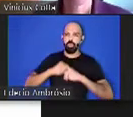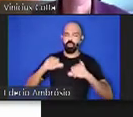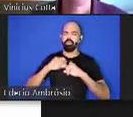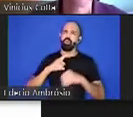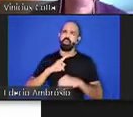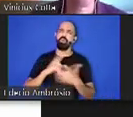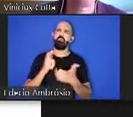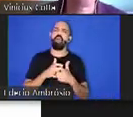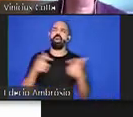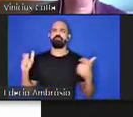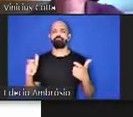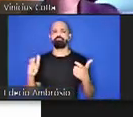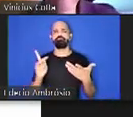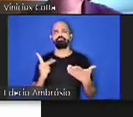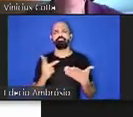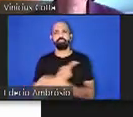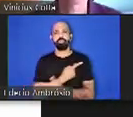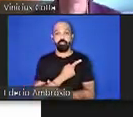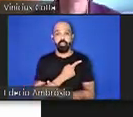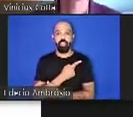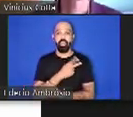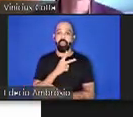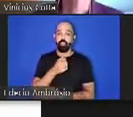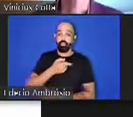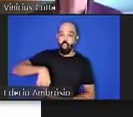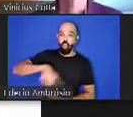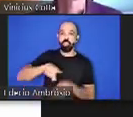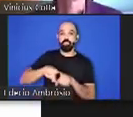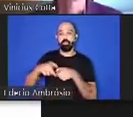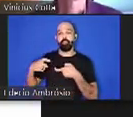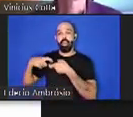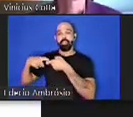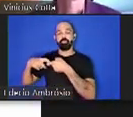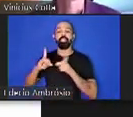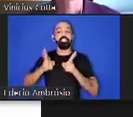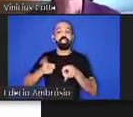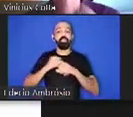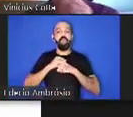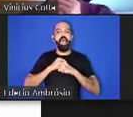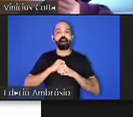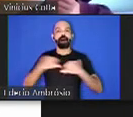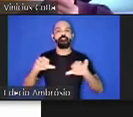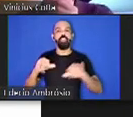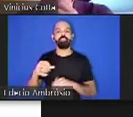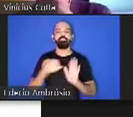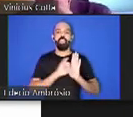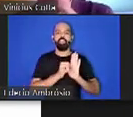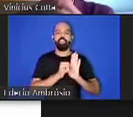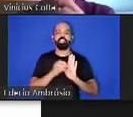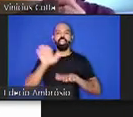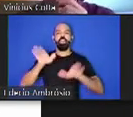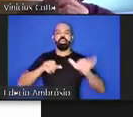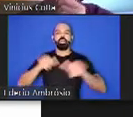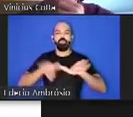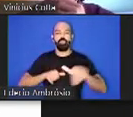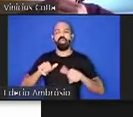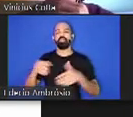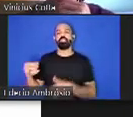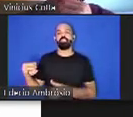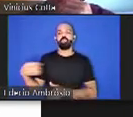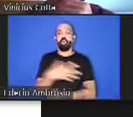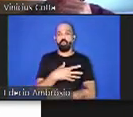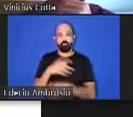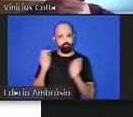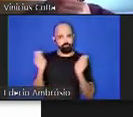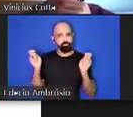não só dos eventos, né, eventos nossos e de parceiros, mas sempre os avisos dos nossos editais abertos, das chamadas mais recentes, vocês podem encontrar